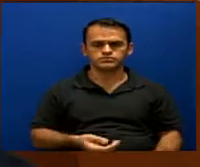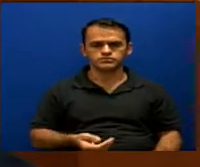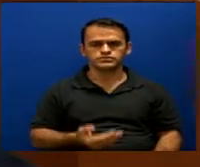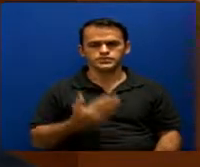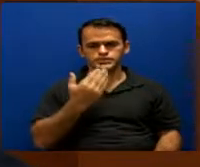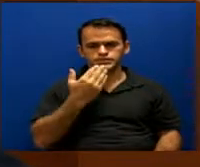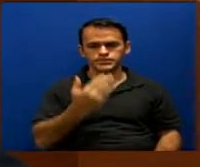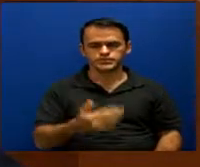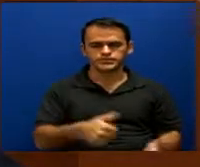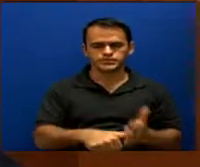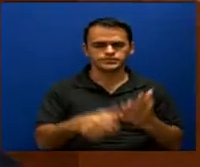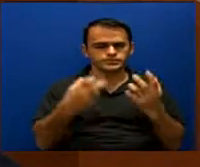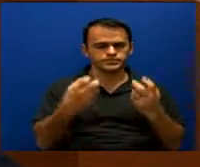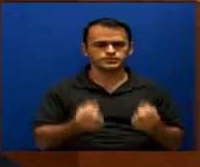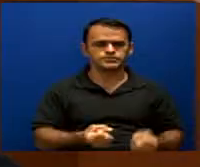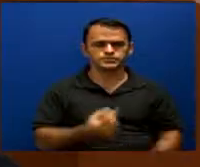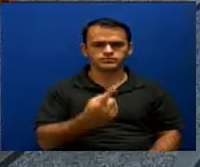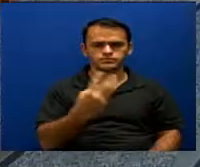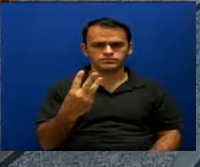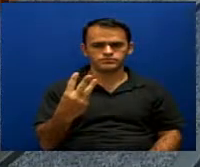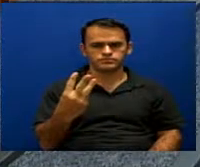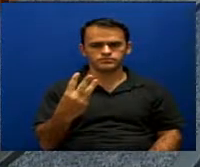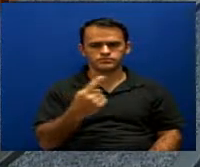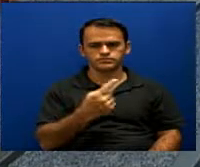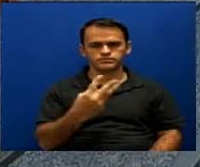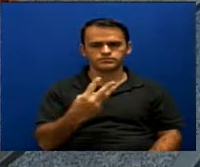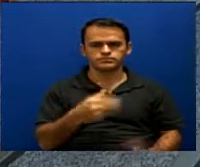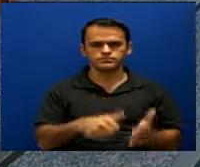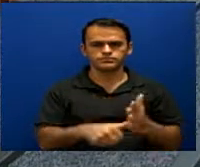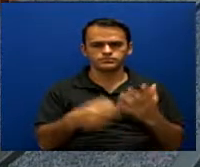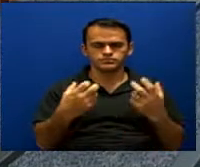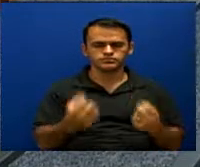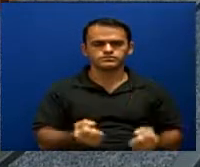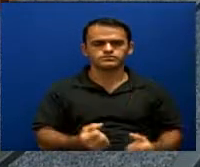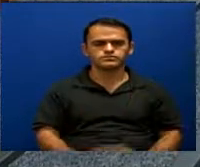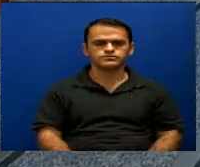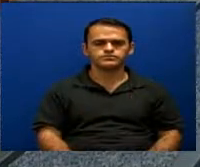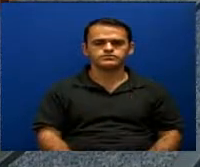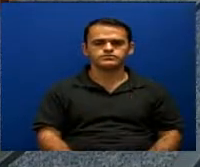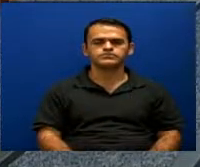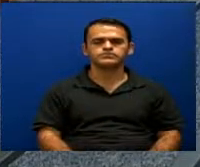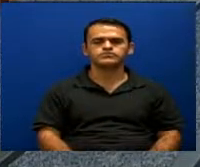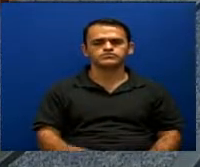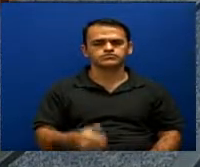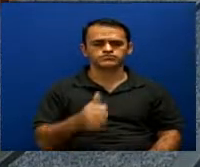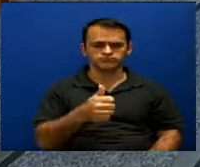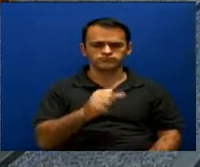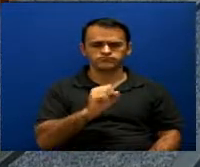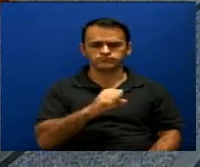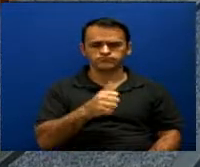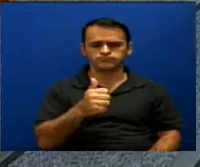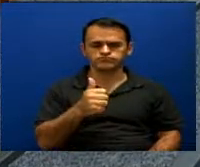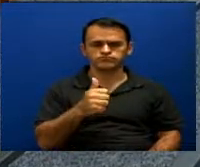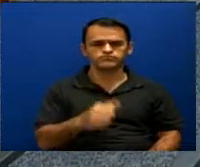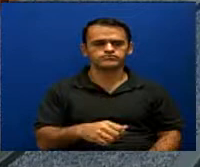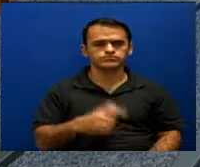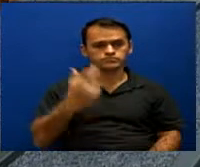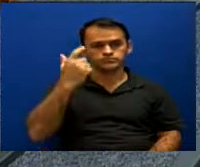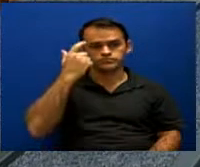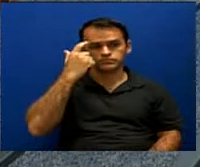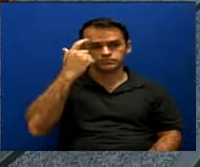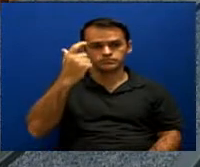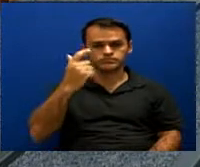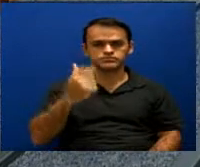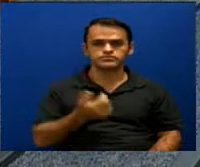na emenda 13. Caminha voto sim para a emenda 13. Emenda 13. Esse está parecendo inconstitucional. Tá, sim, senhor, vereador Anselmo. Lembrando a participação